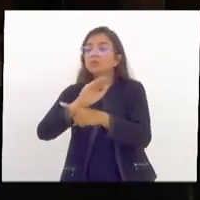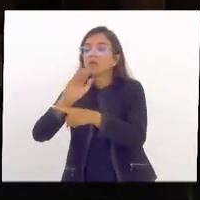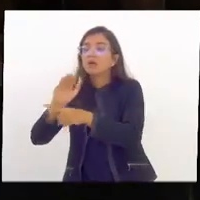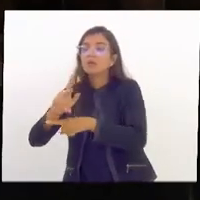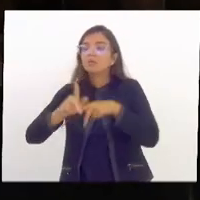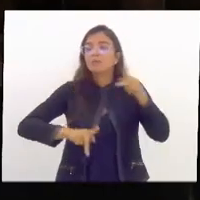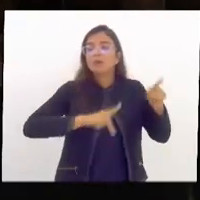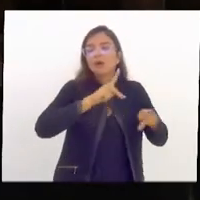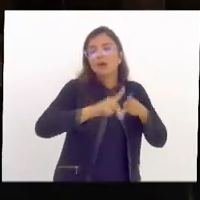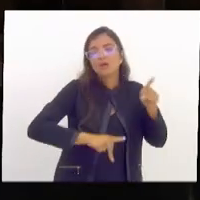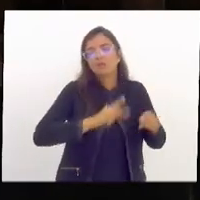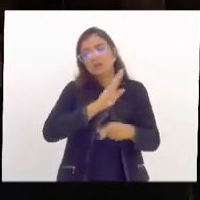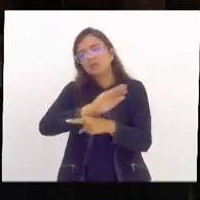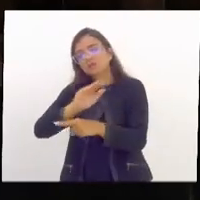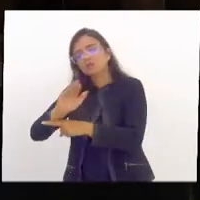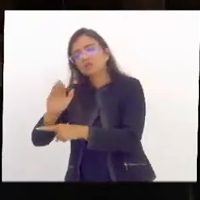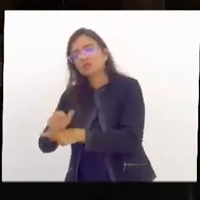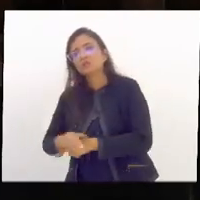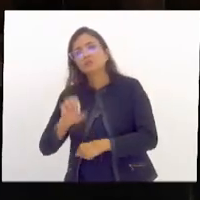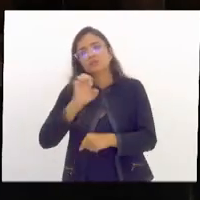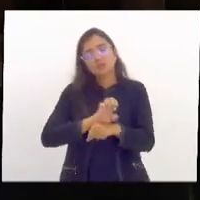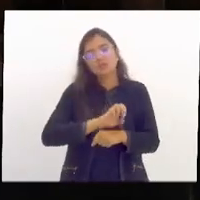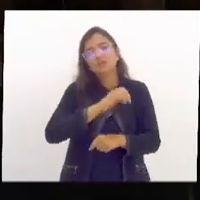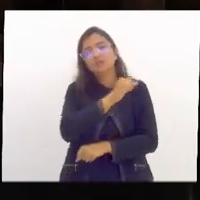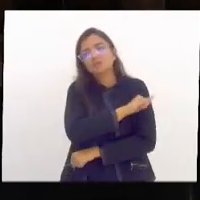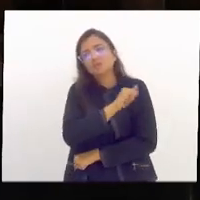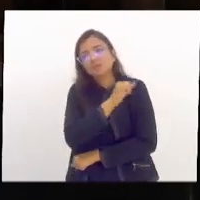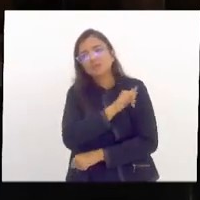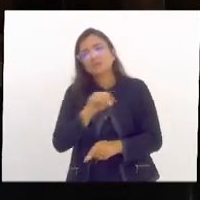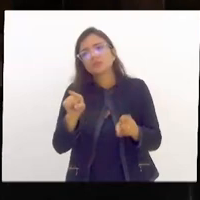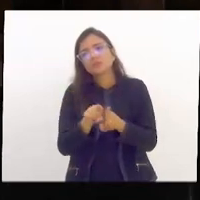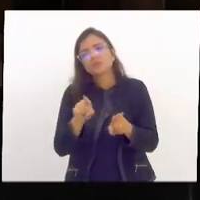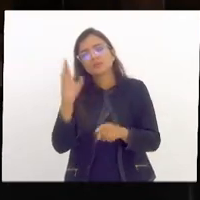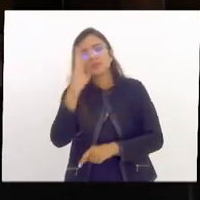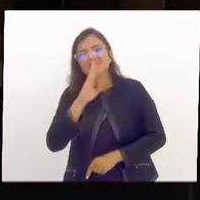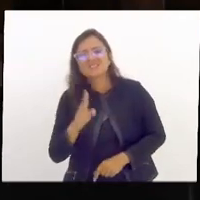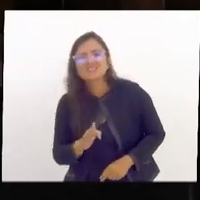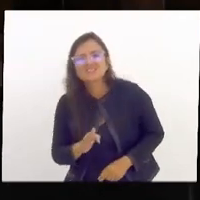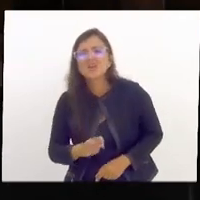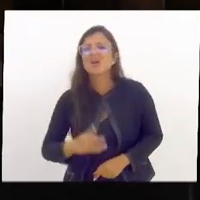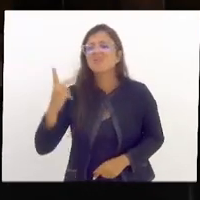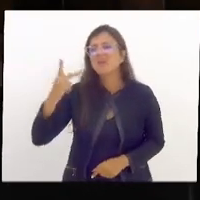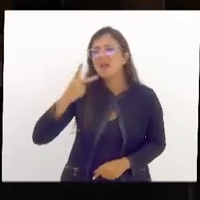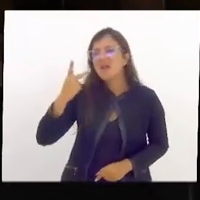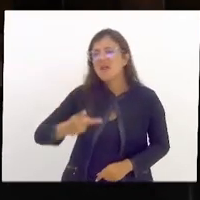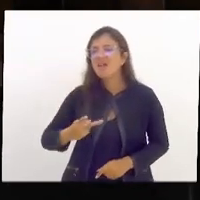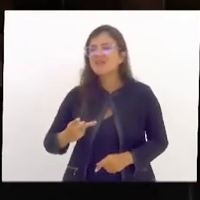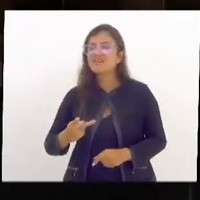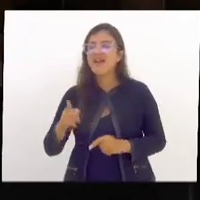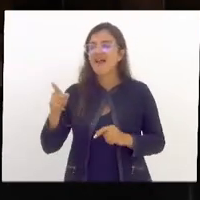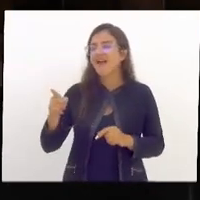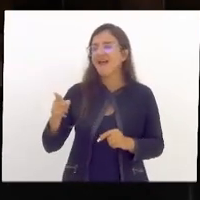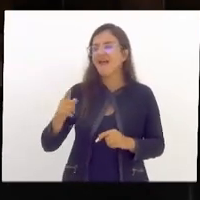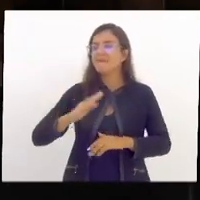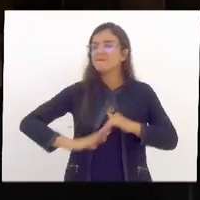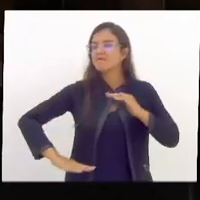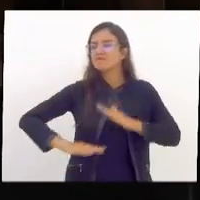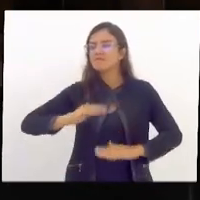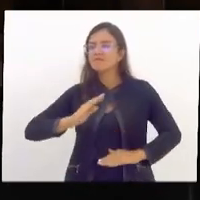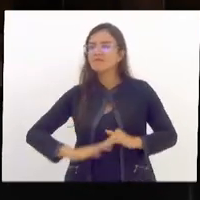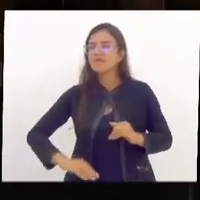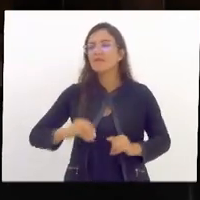população do Estado do Rio de Janeiro e do Brasil. Político não pode ser profissional